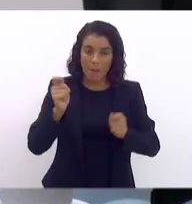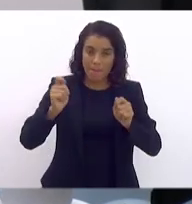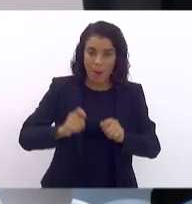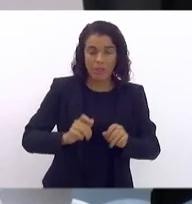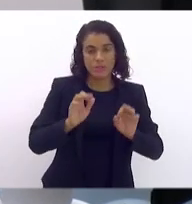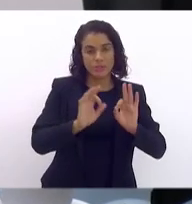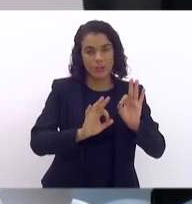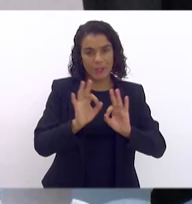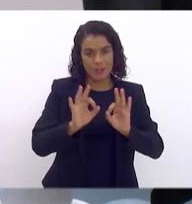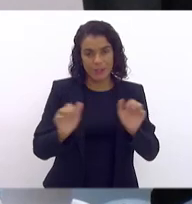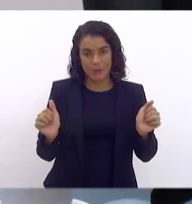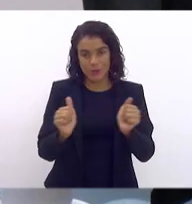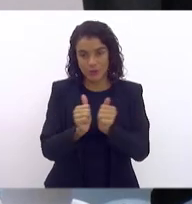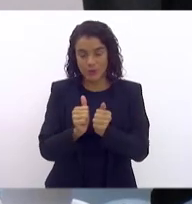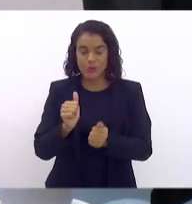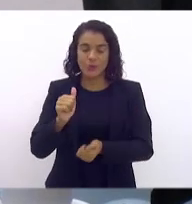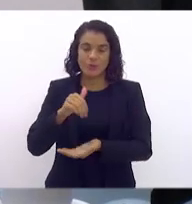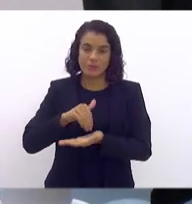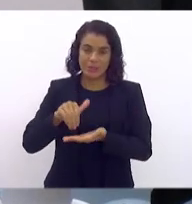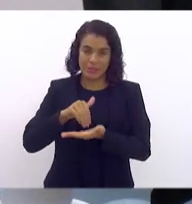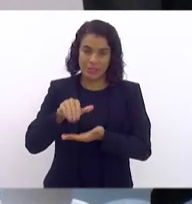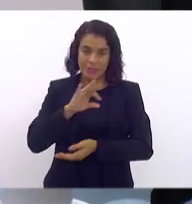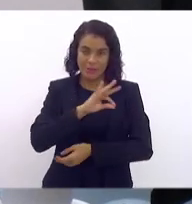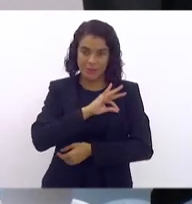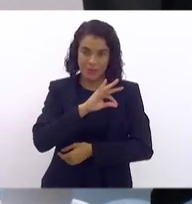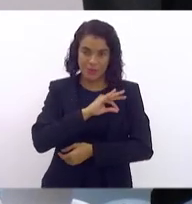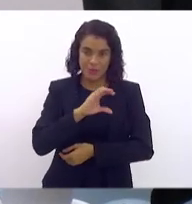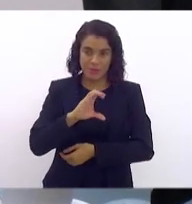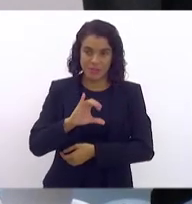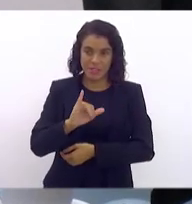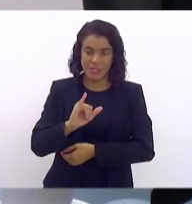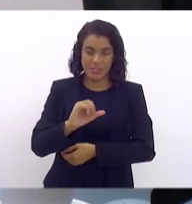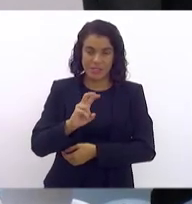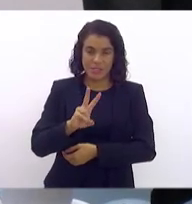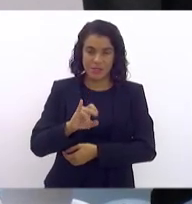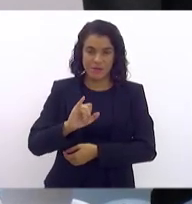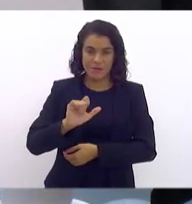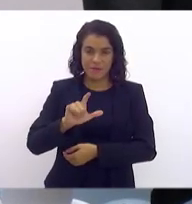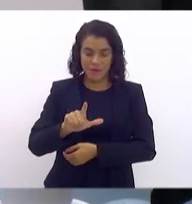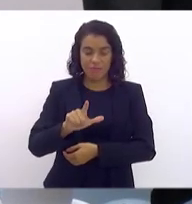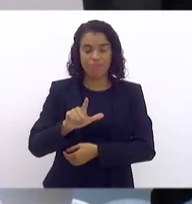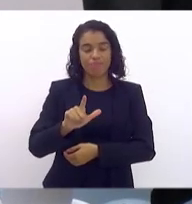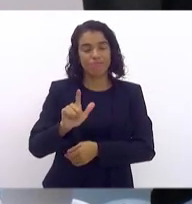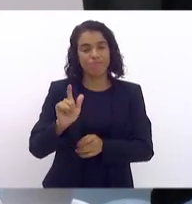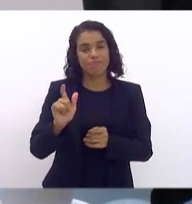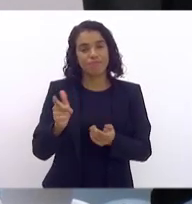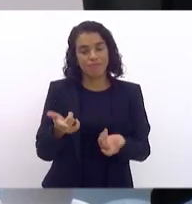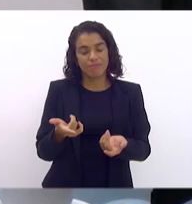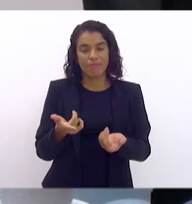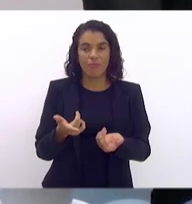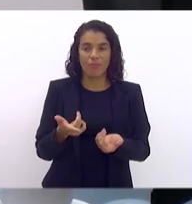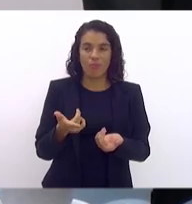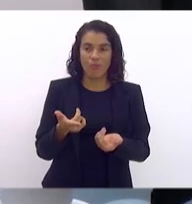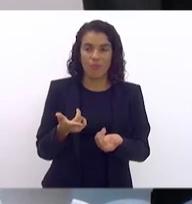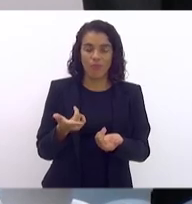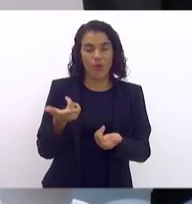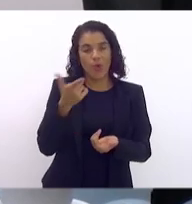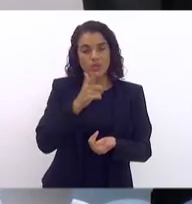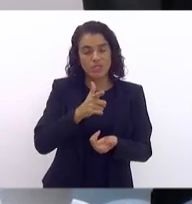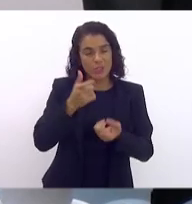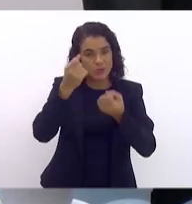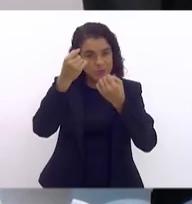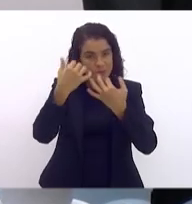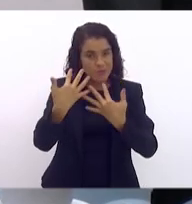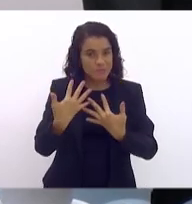da Secretaria da polícia de Polícia Civil possa nos trazer aí um alento diante de toda uma